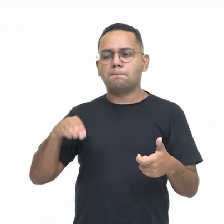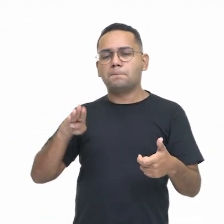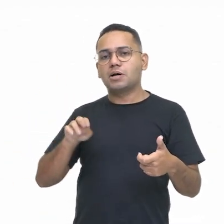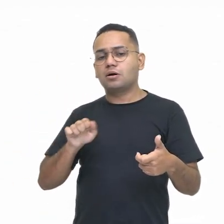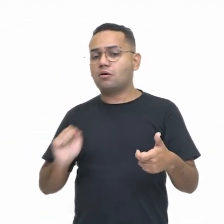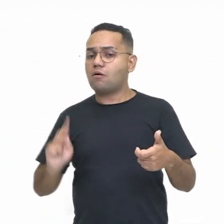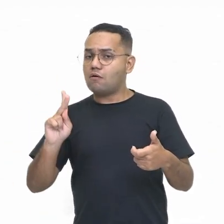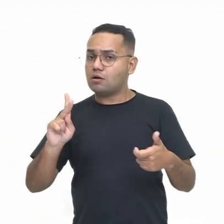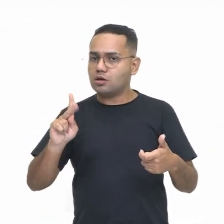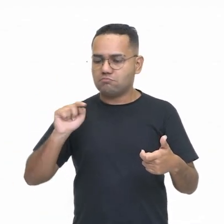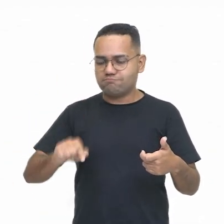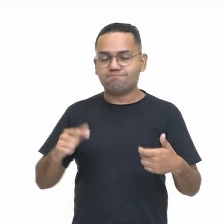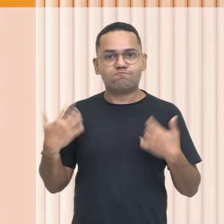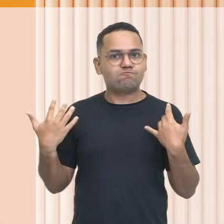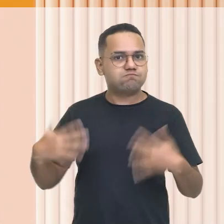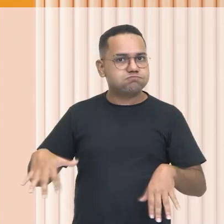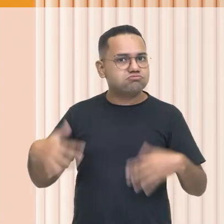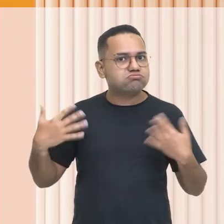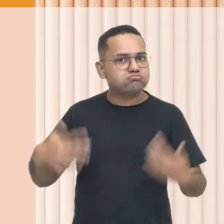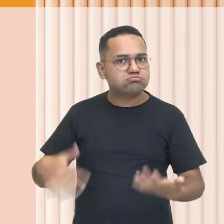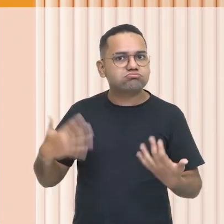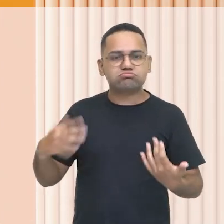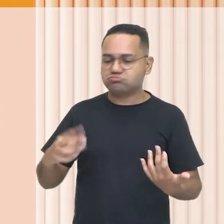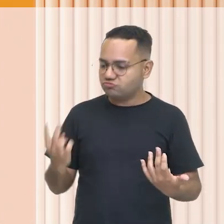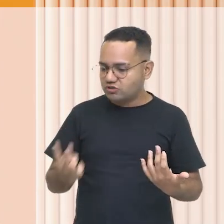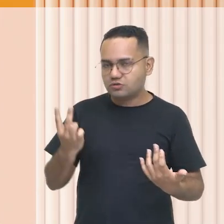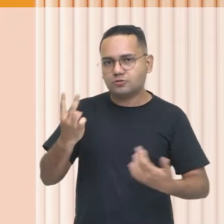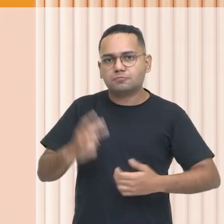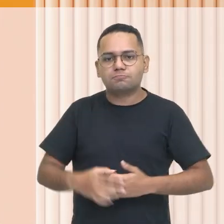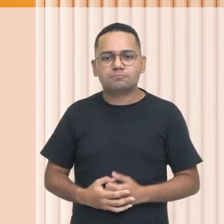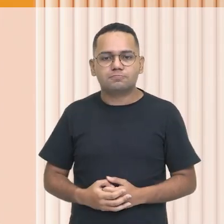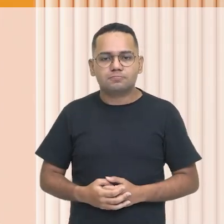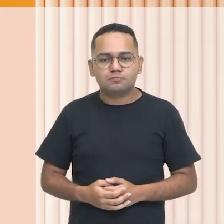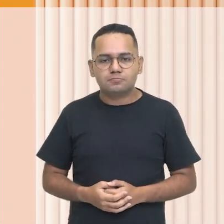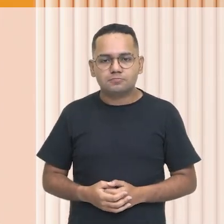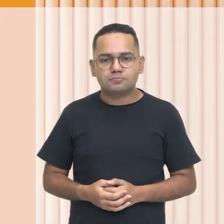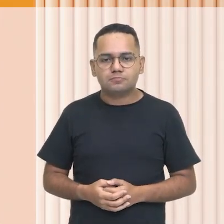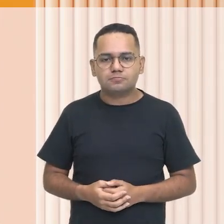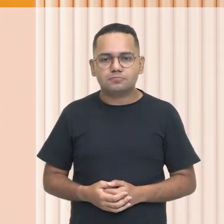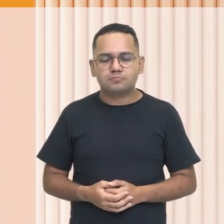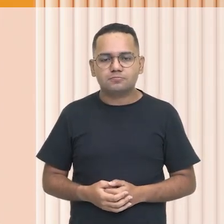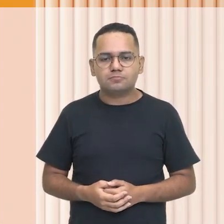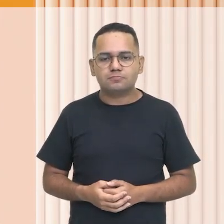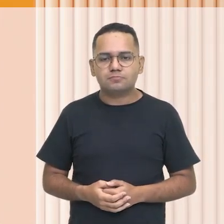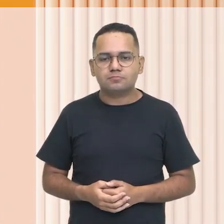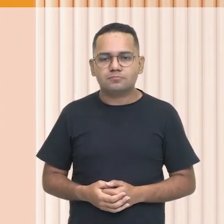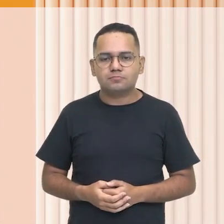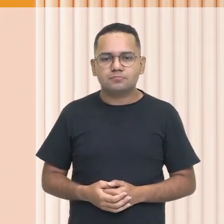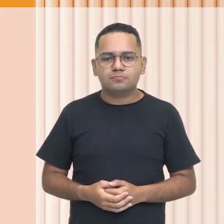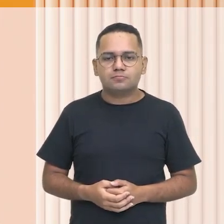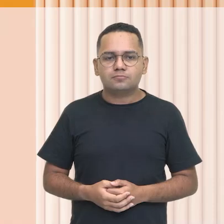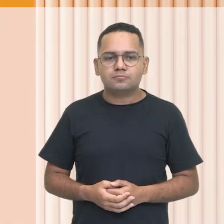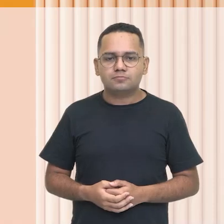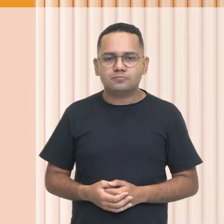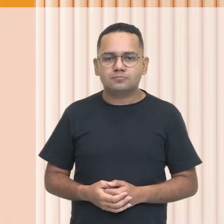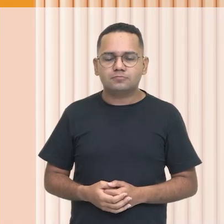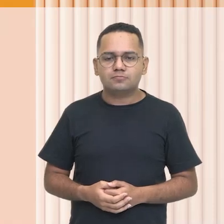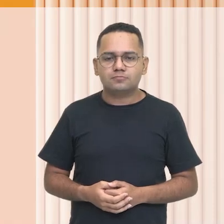só, ponto importante a respeito do Império de Gana. Você vai ter